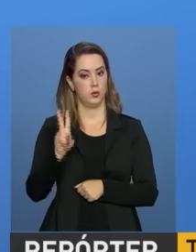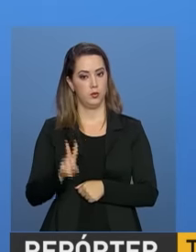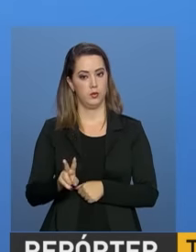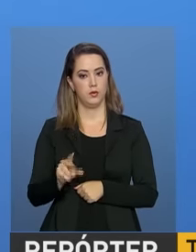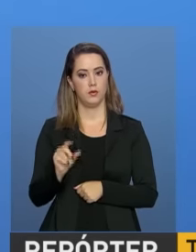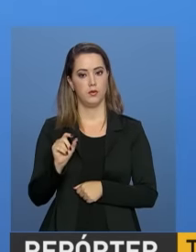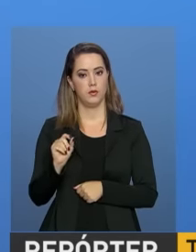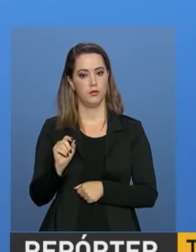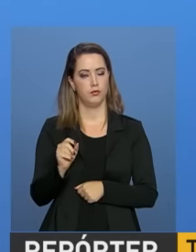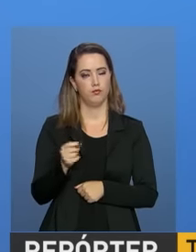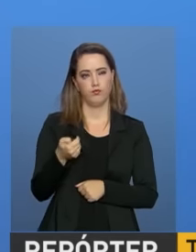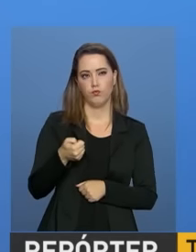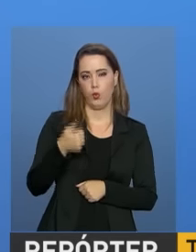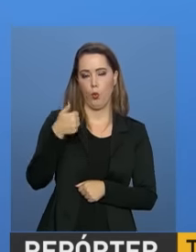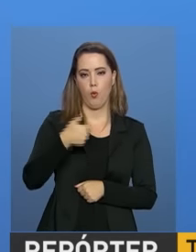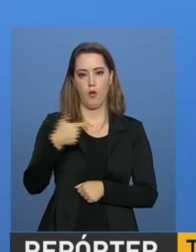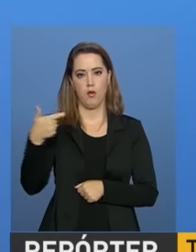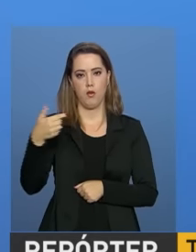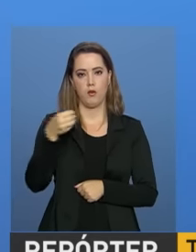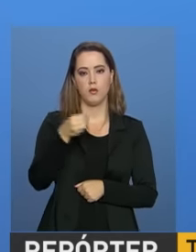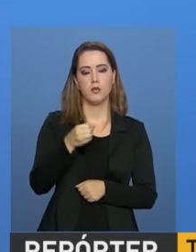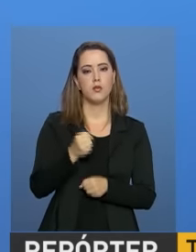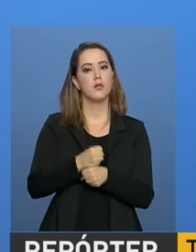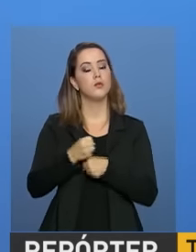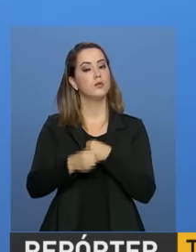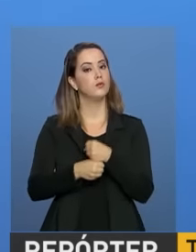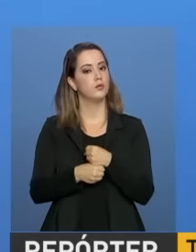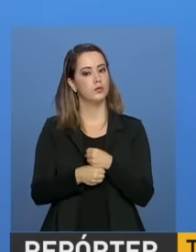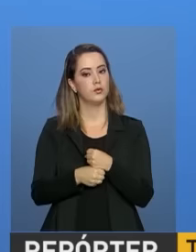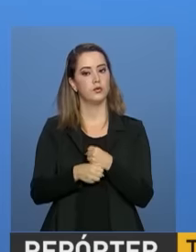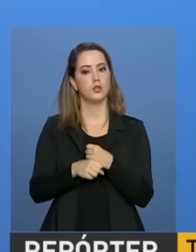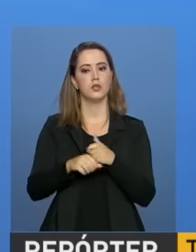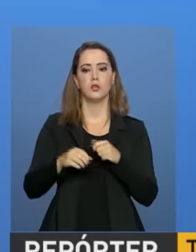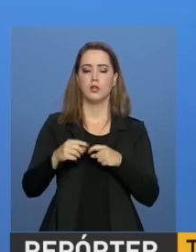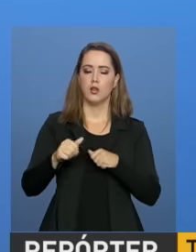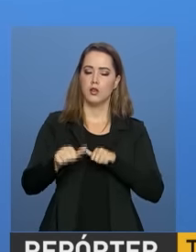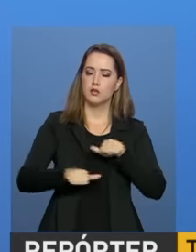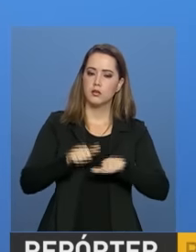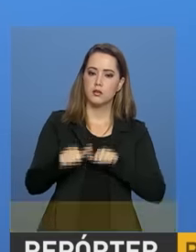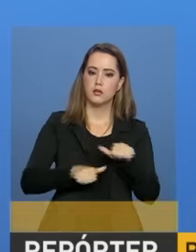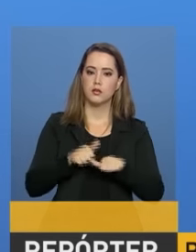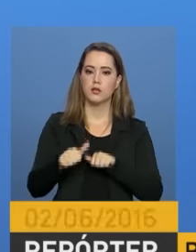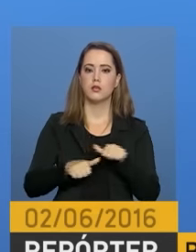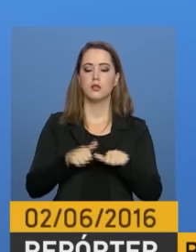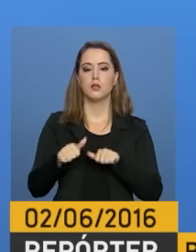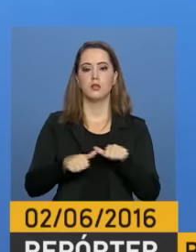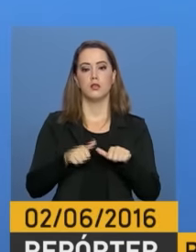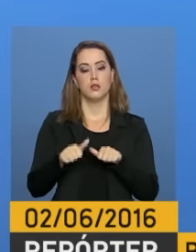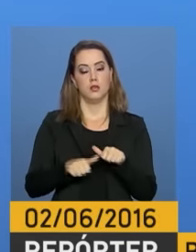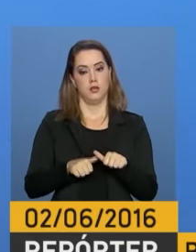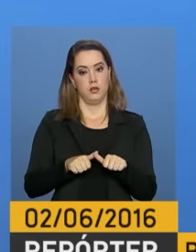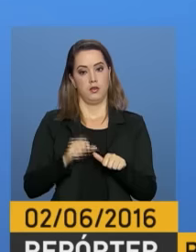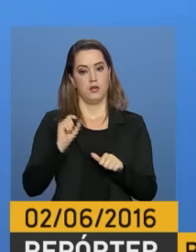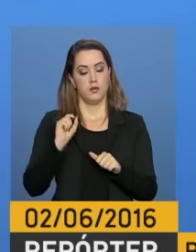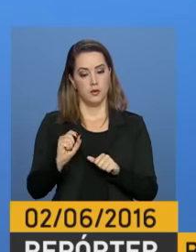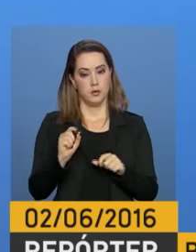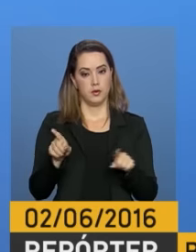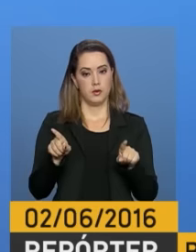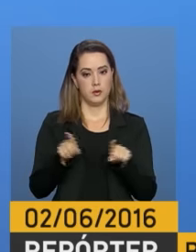pouco mais de 20 anos, a transformação criativa da democracia brasileira, sob o manto da